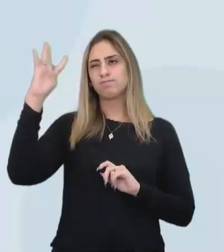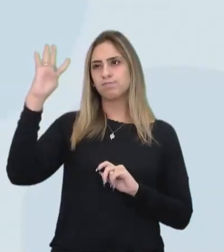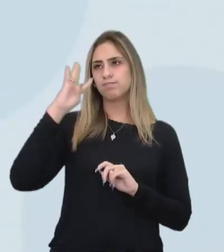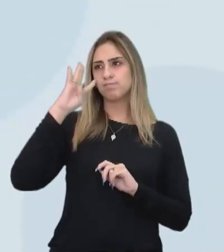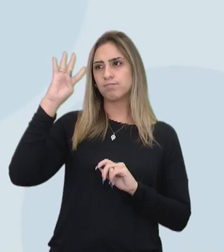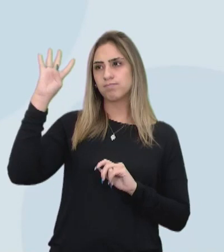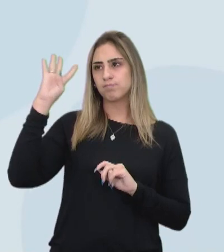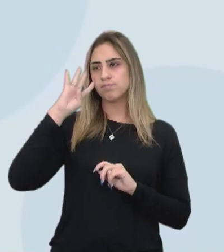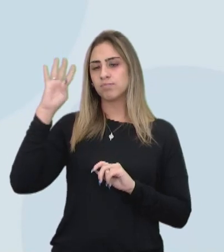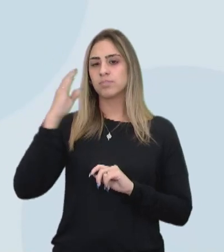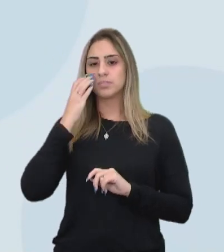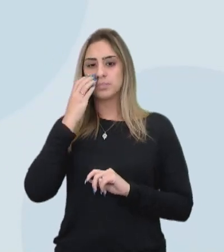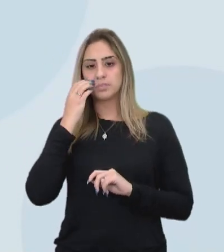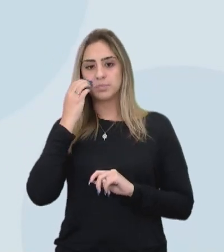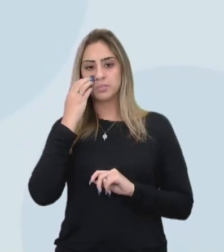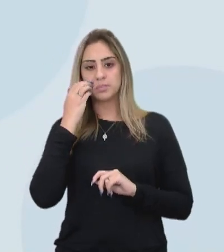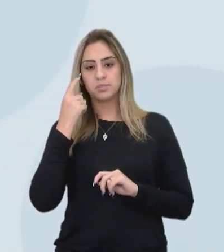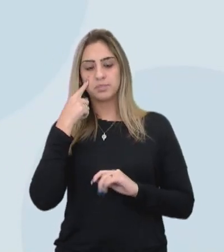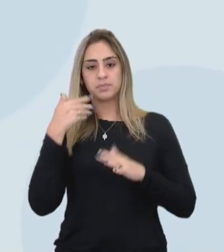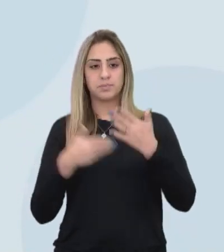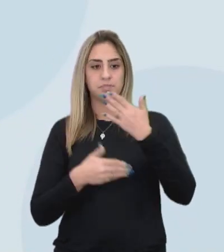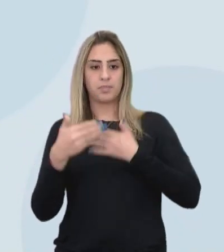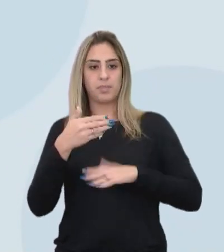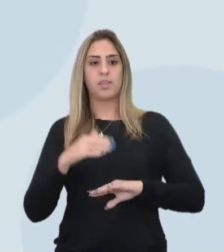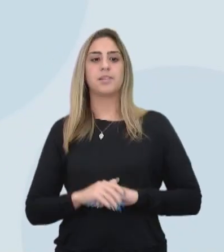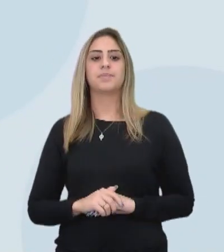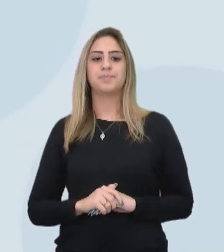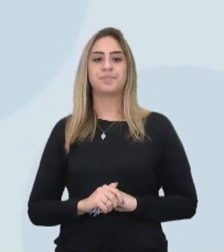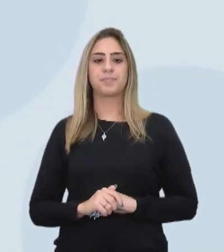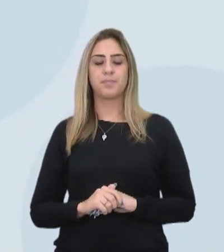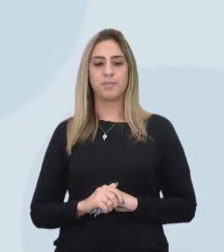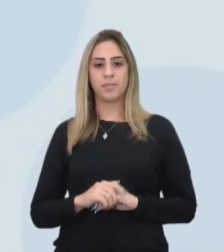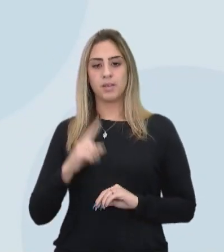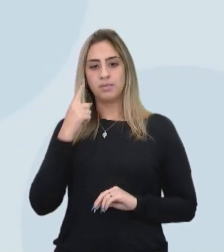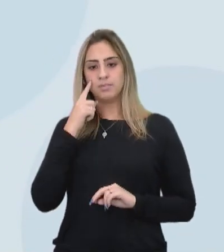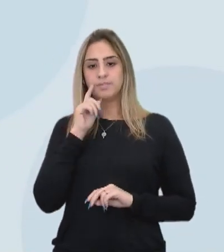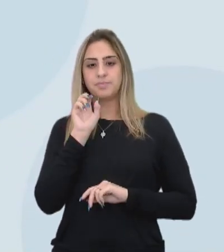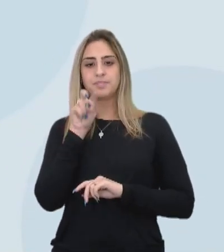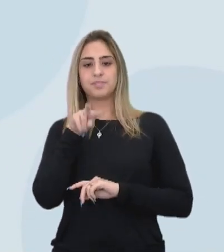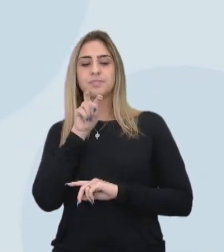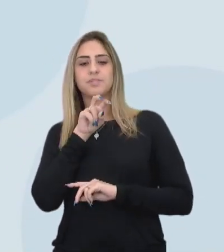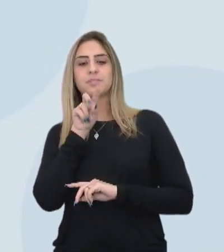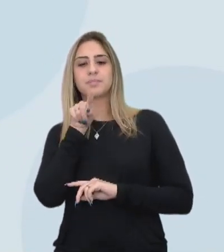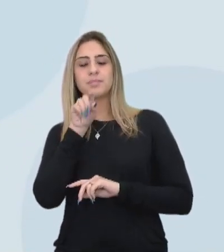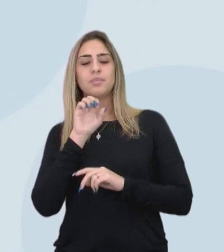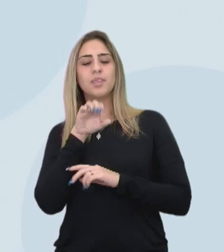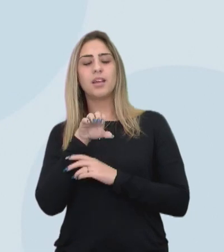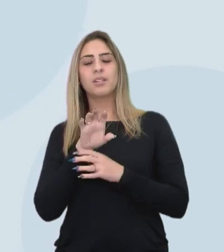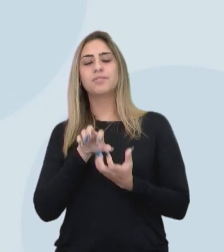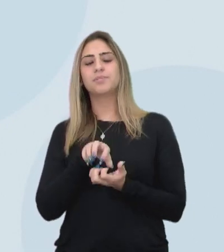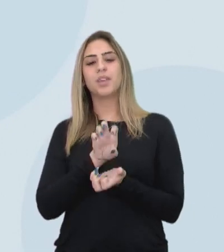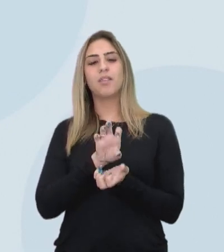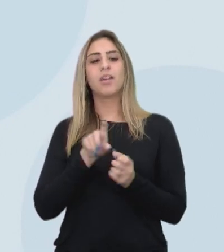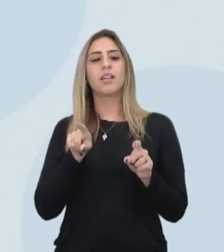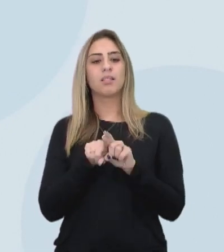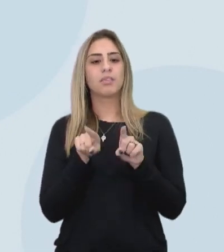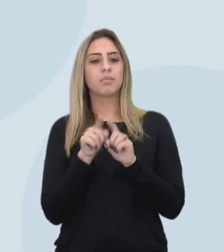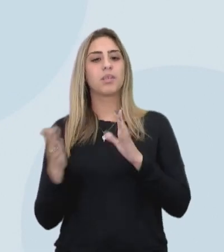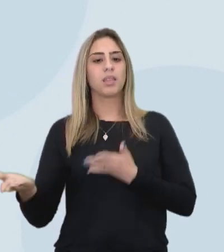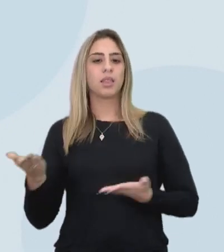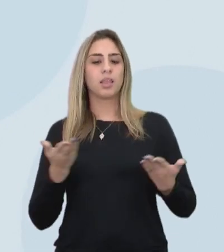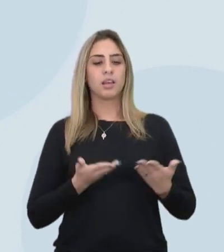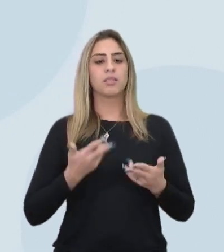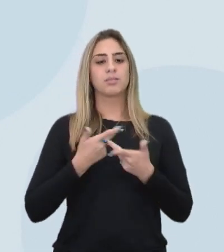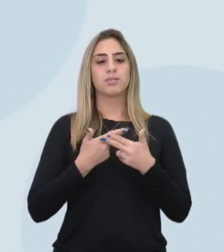reflexão, resiliência aí na tela para vocês. Olha só, a nossa caveirinha traz a mensagem hoje. Hoje é Augusto Cury, somos